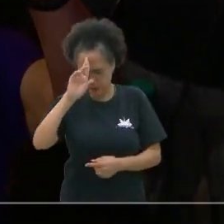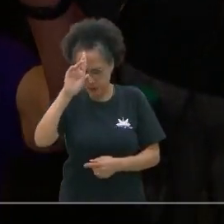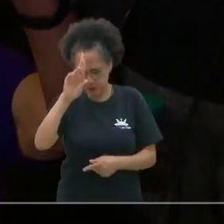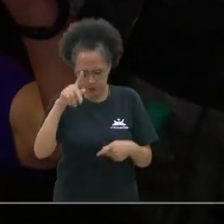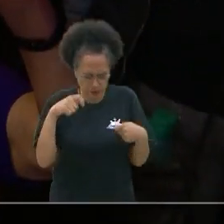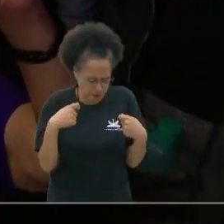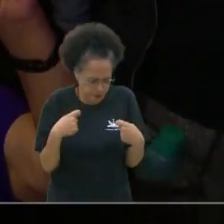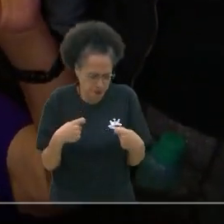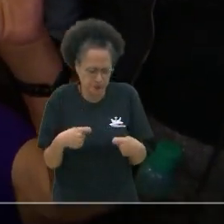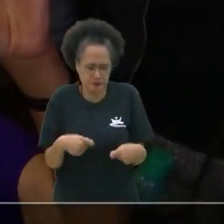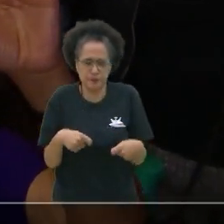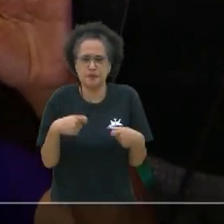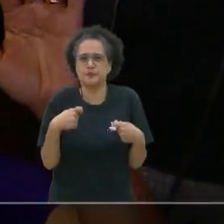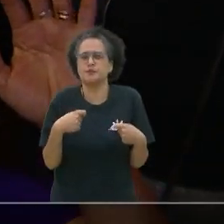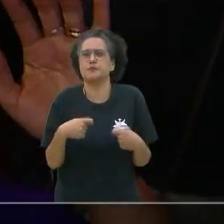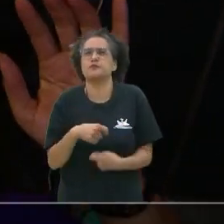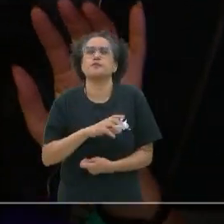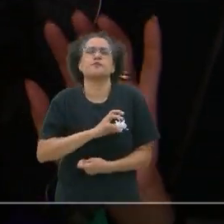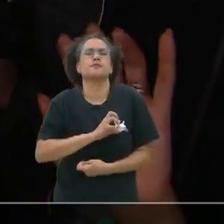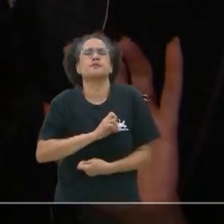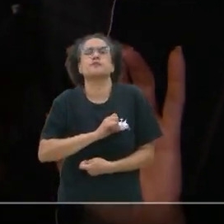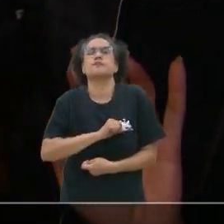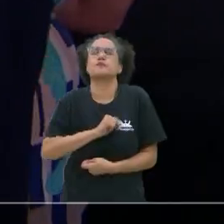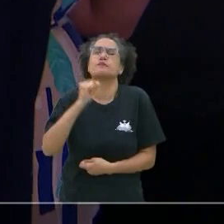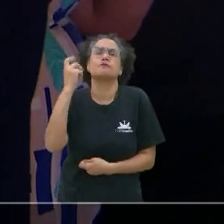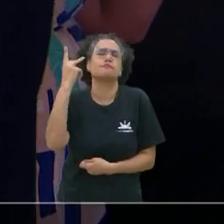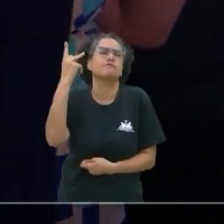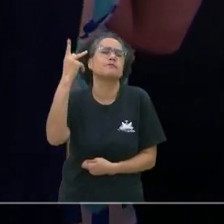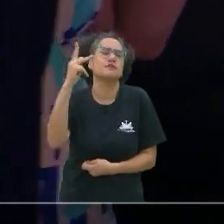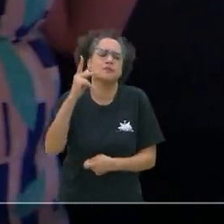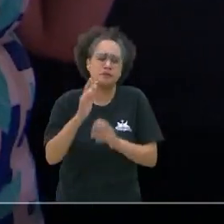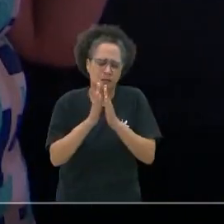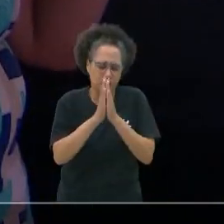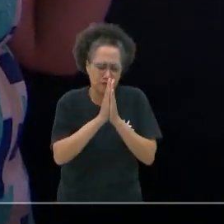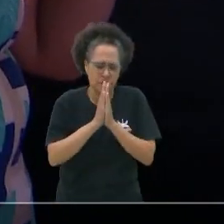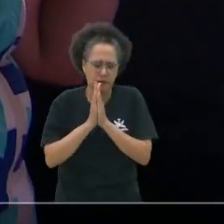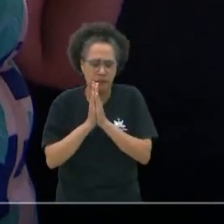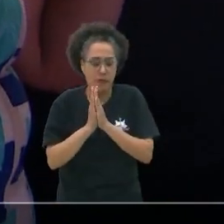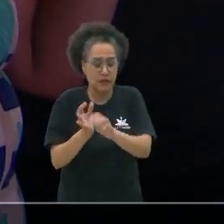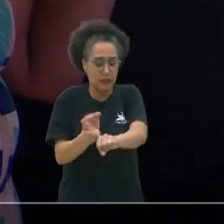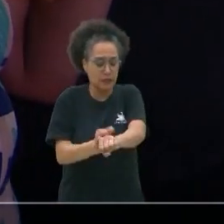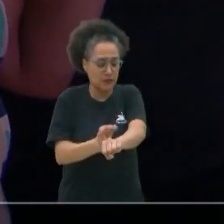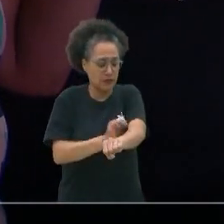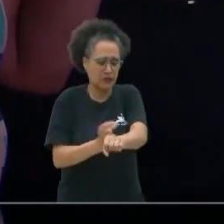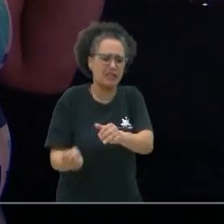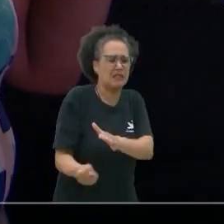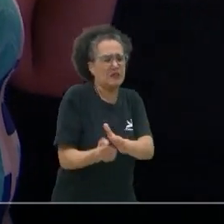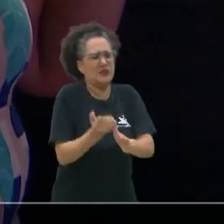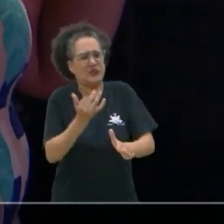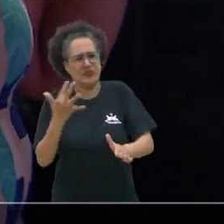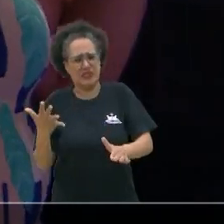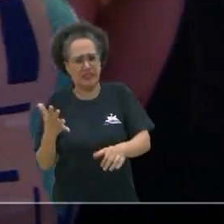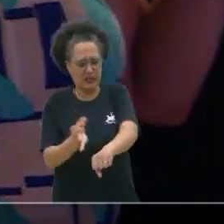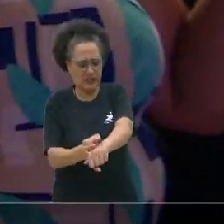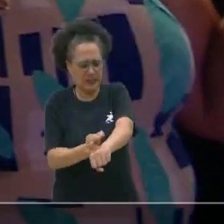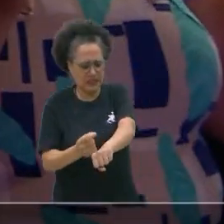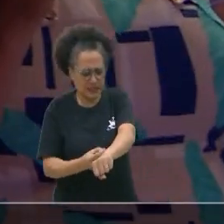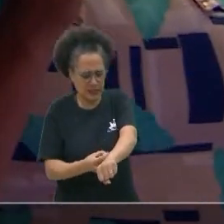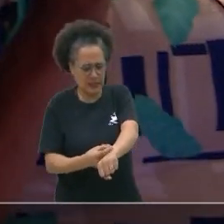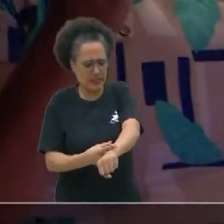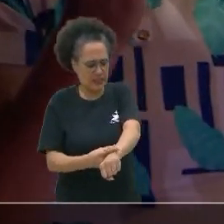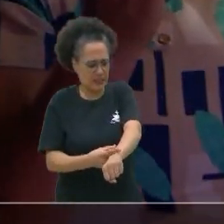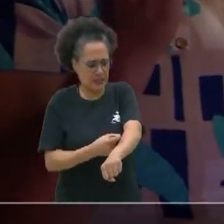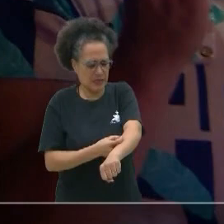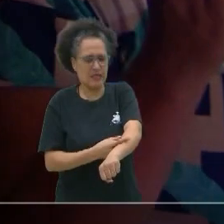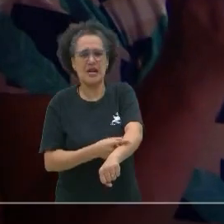precisa e necessita do Teu amor. Muitas são as feridas escancaradas. A Tua água viva no meio do Teu